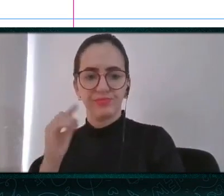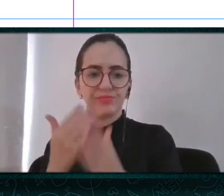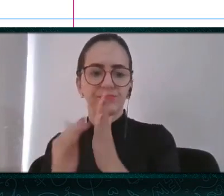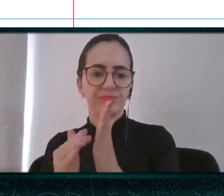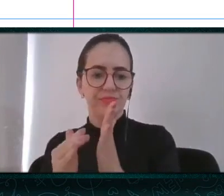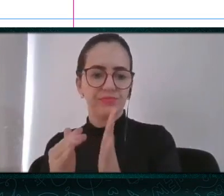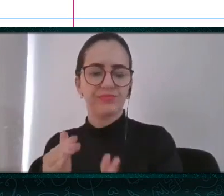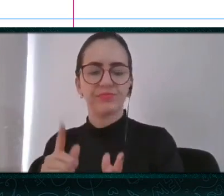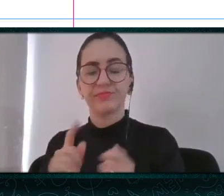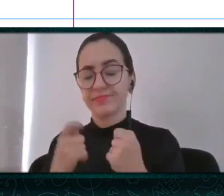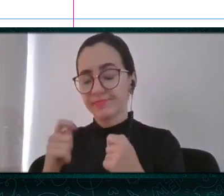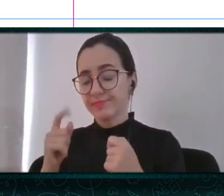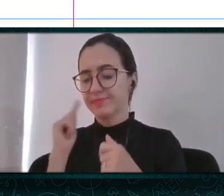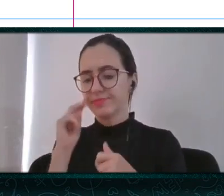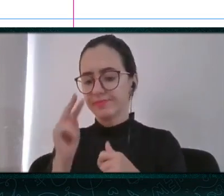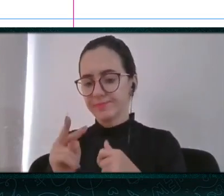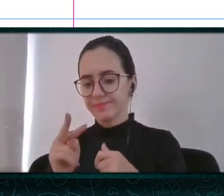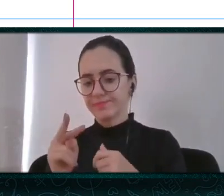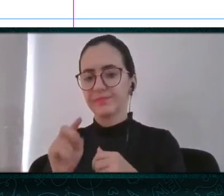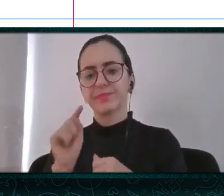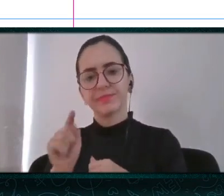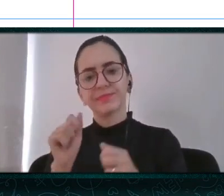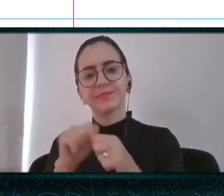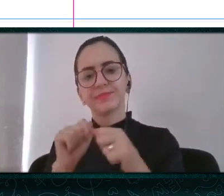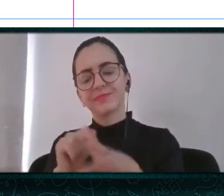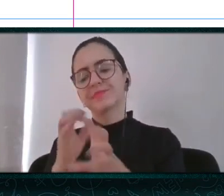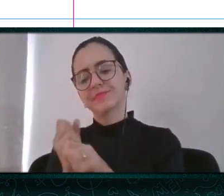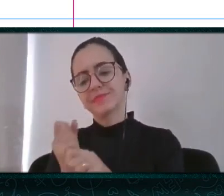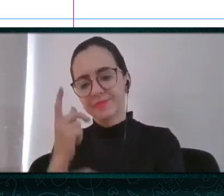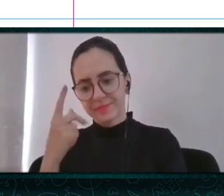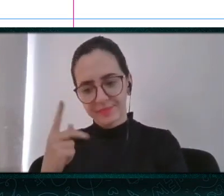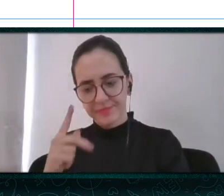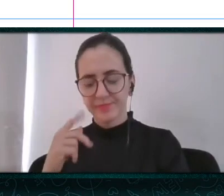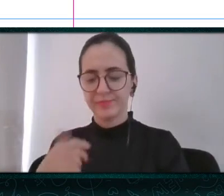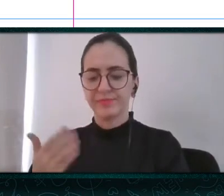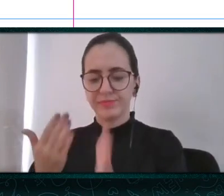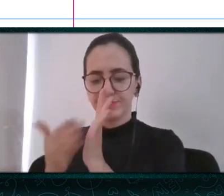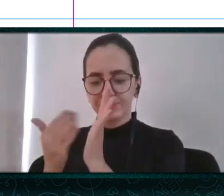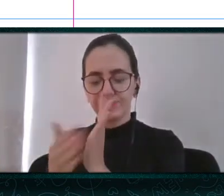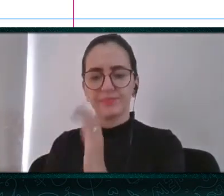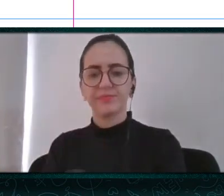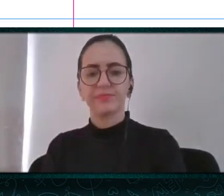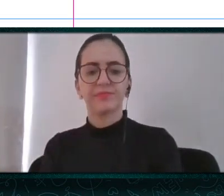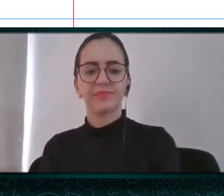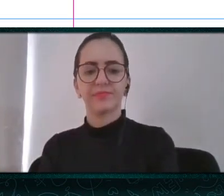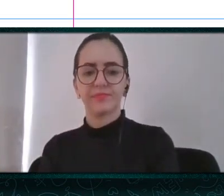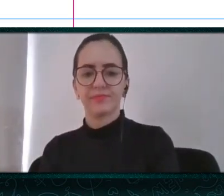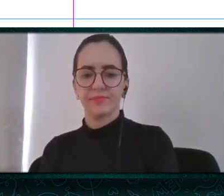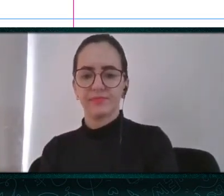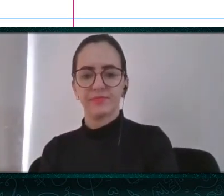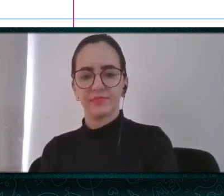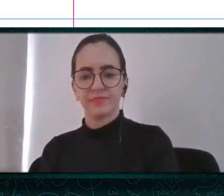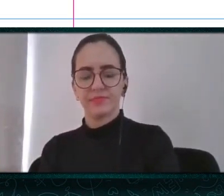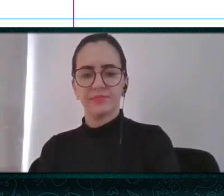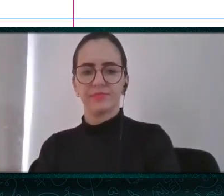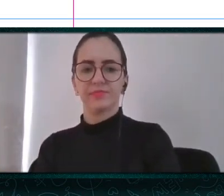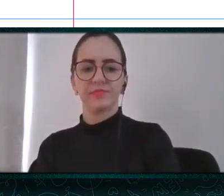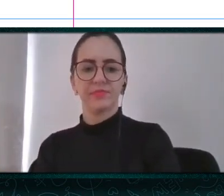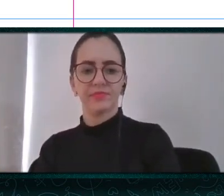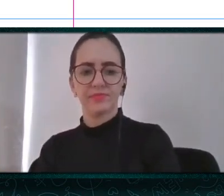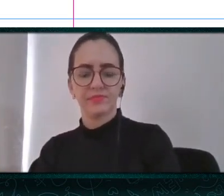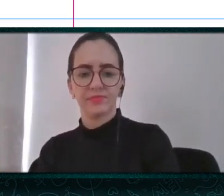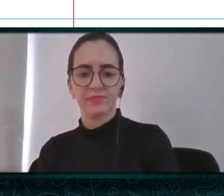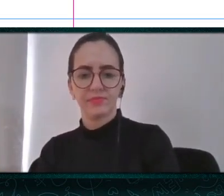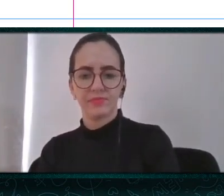minha solução. Tá bom? É dessa forma que a gente resolve esse tipo de equação, tá? Bom, deixa eu ver